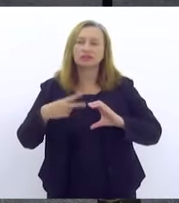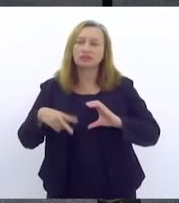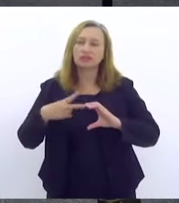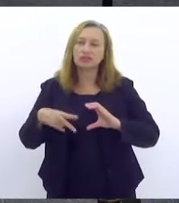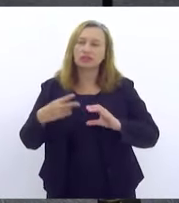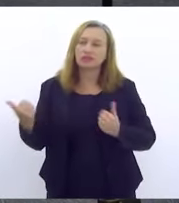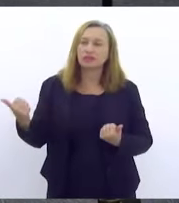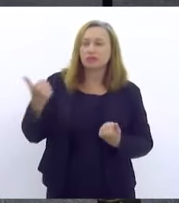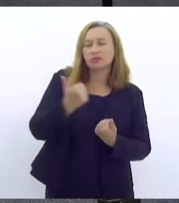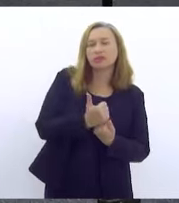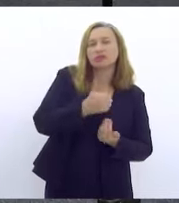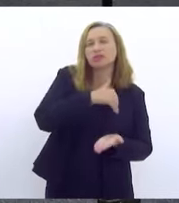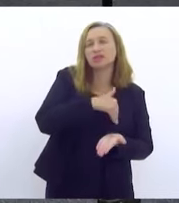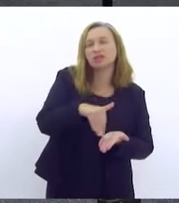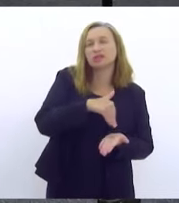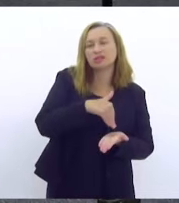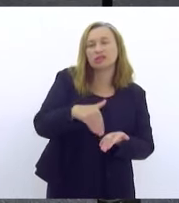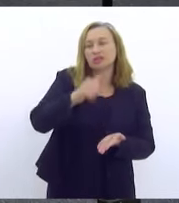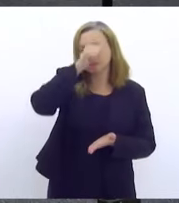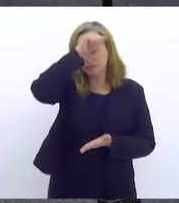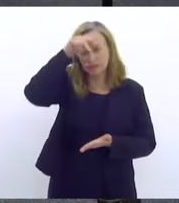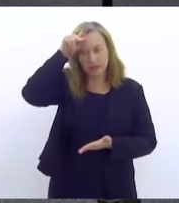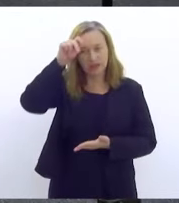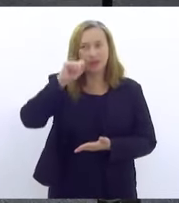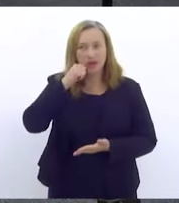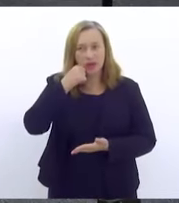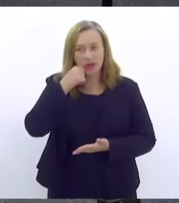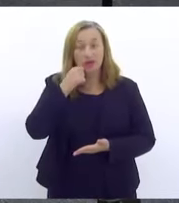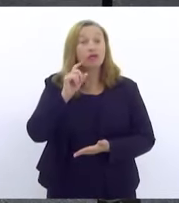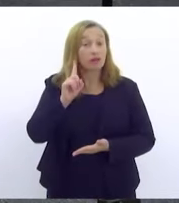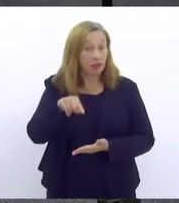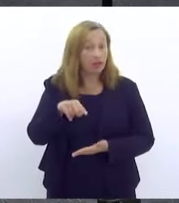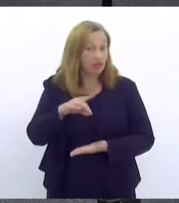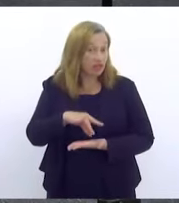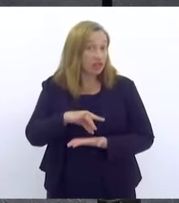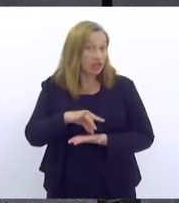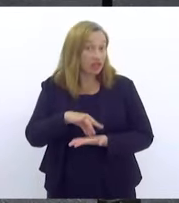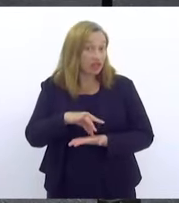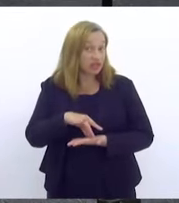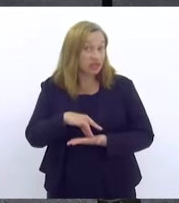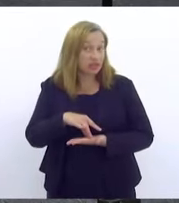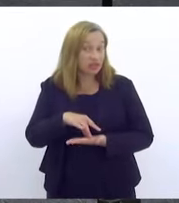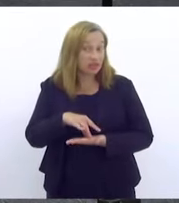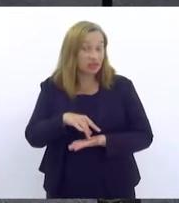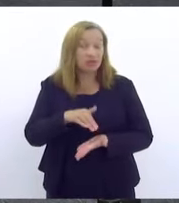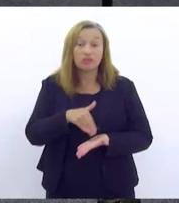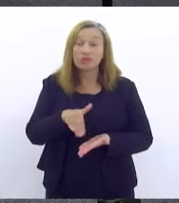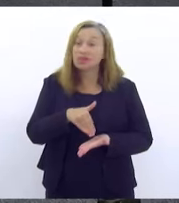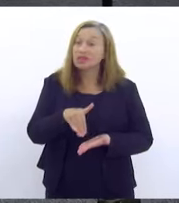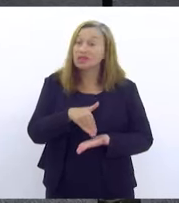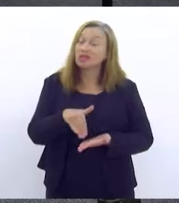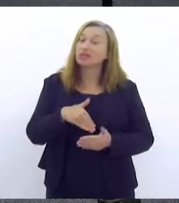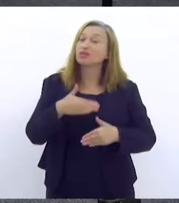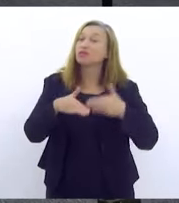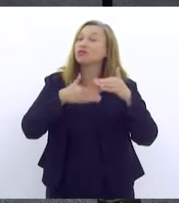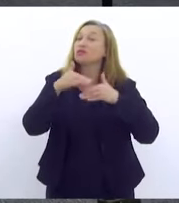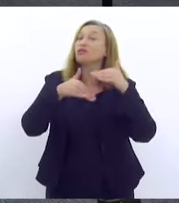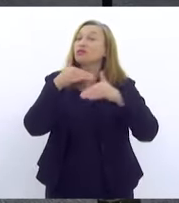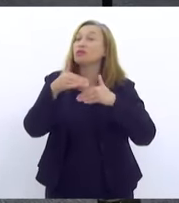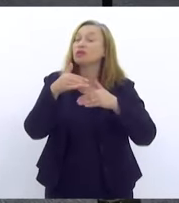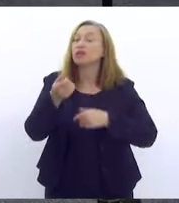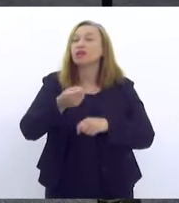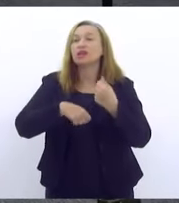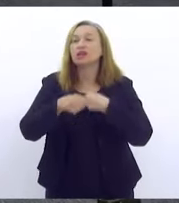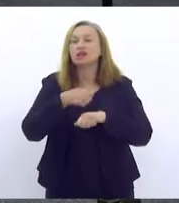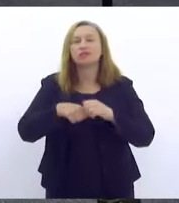uma secretaria do Eduardo Paes. É isso mesmo. O secretário de Desenvolvimento de